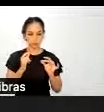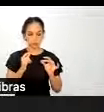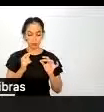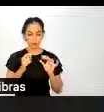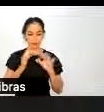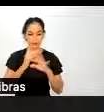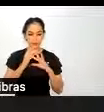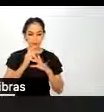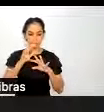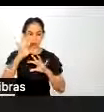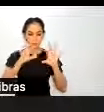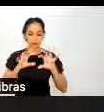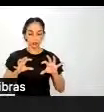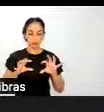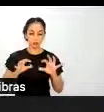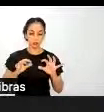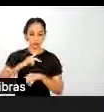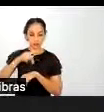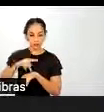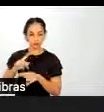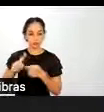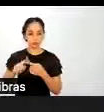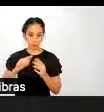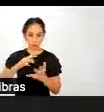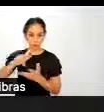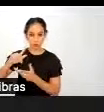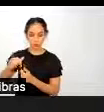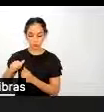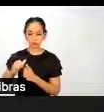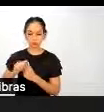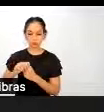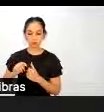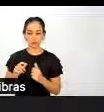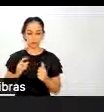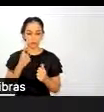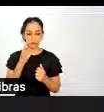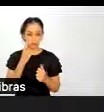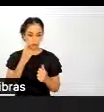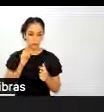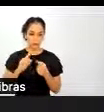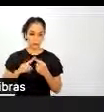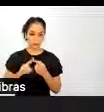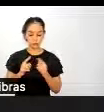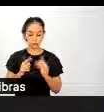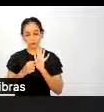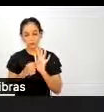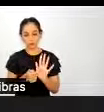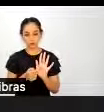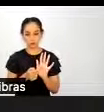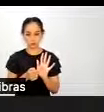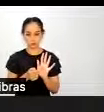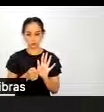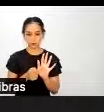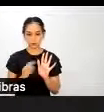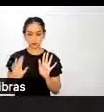no país, no mundo, os casos na cidade, para mostrar essa espacialização. Nesse caso, uma ação em rede, dá para ver